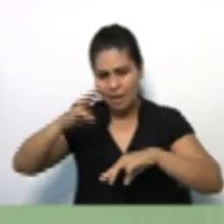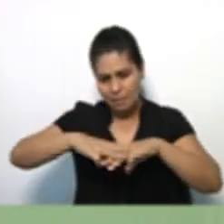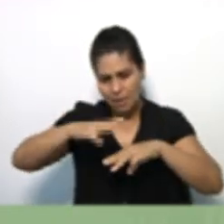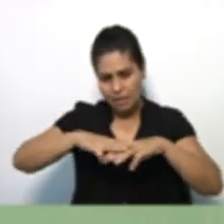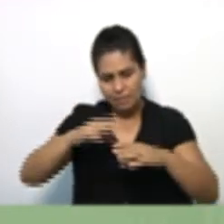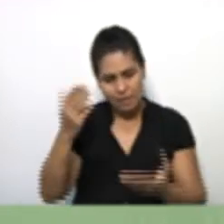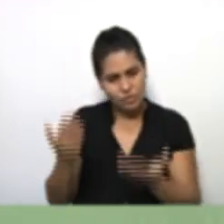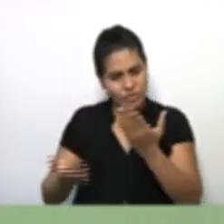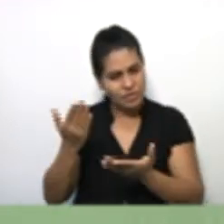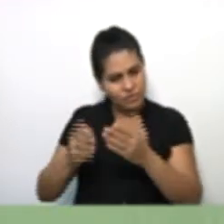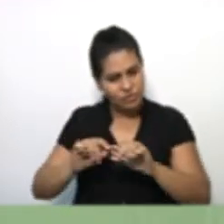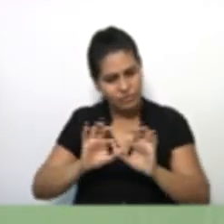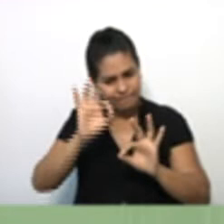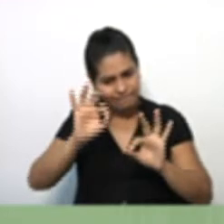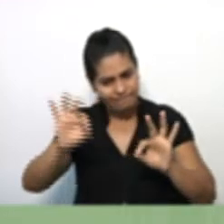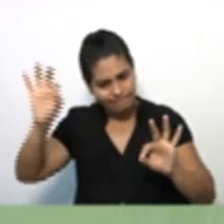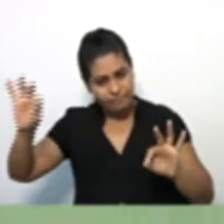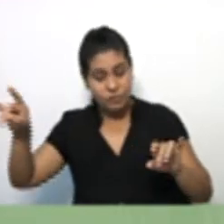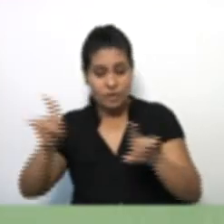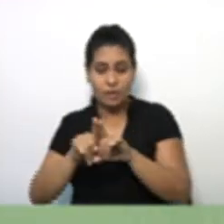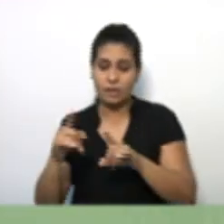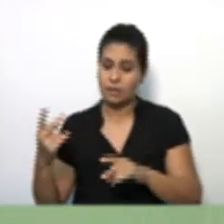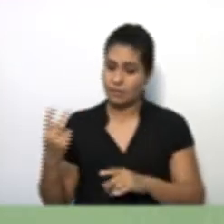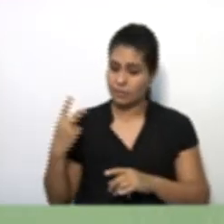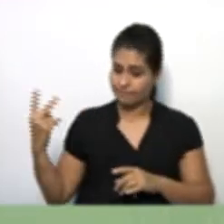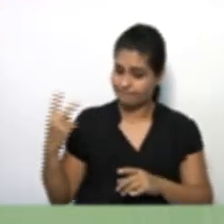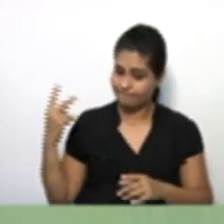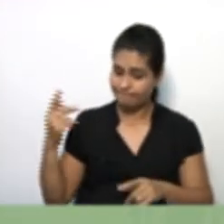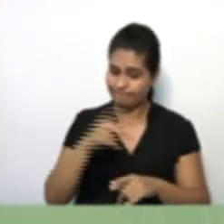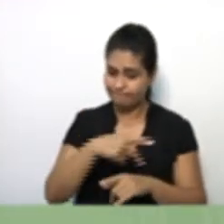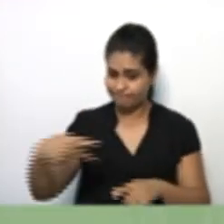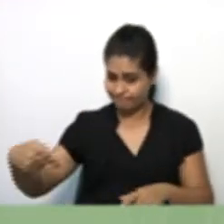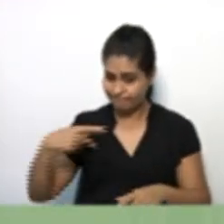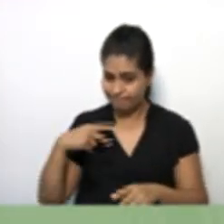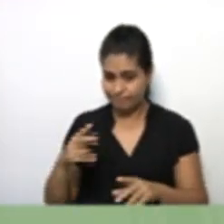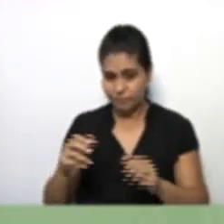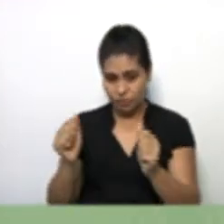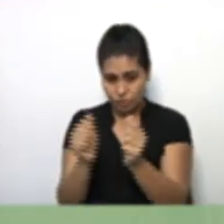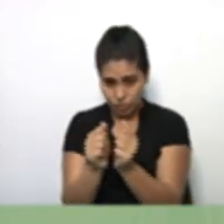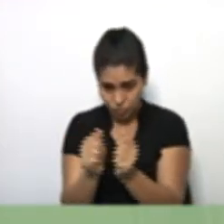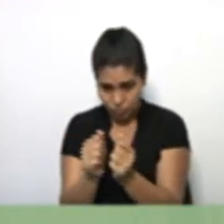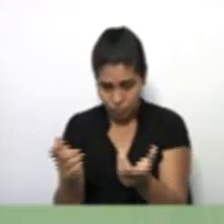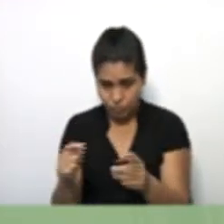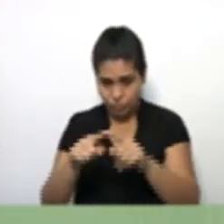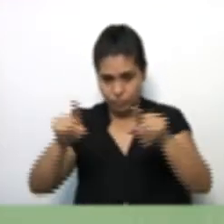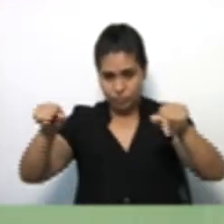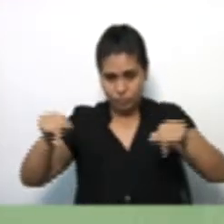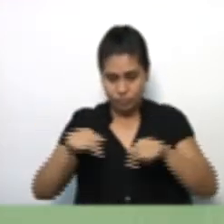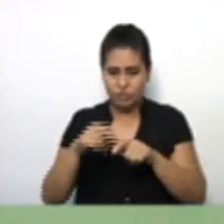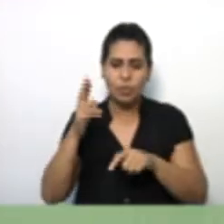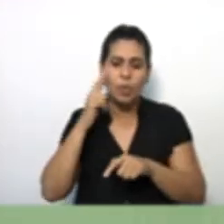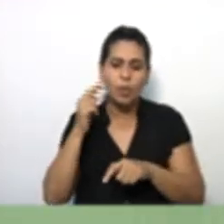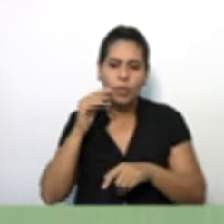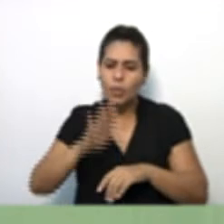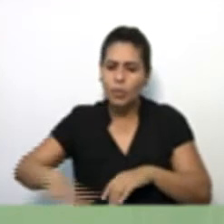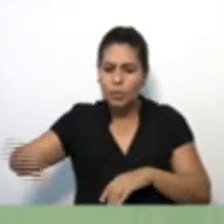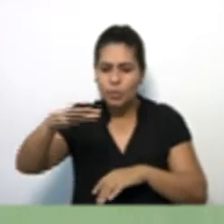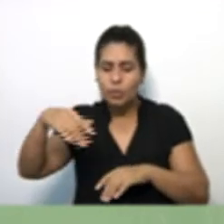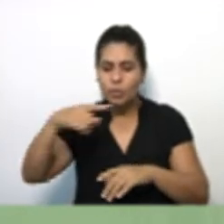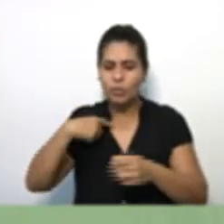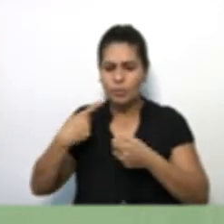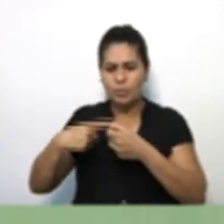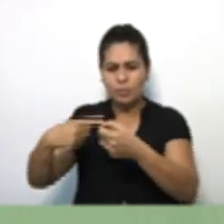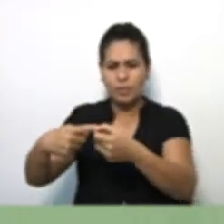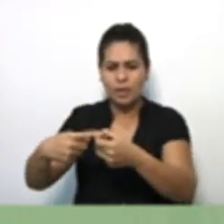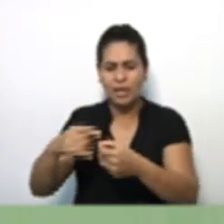matemático e estatístico. Nós aqui também, ó, que acompanhamos todos vocês aí, ó, né, no estado de Rondônia inteiro, olha, eu queria fazer um